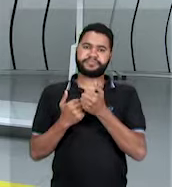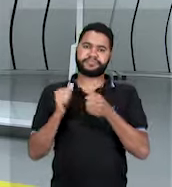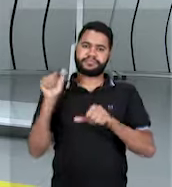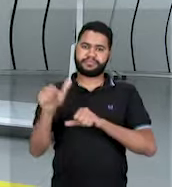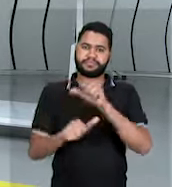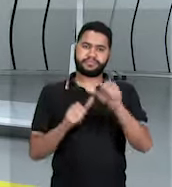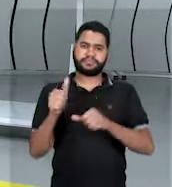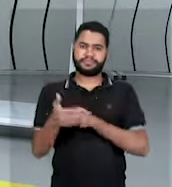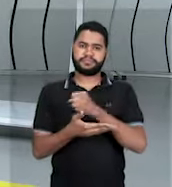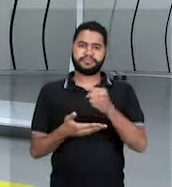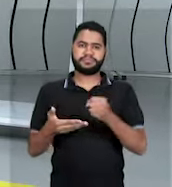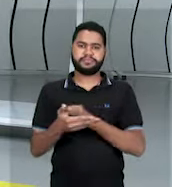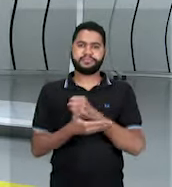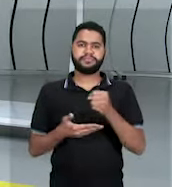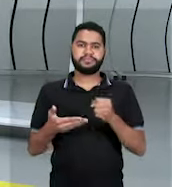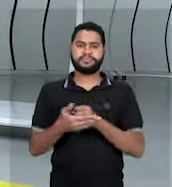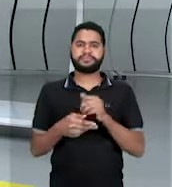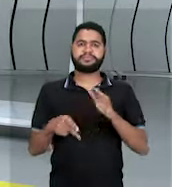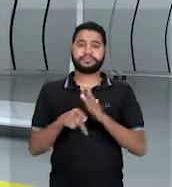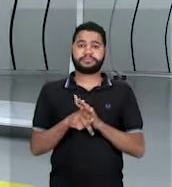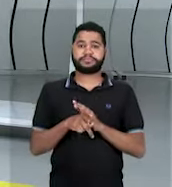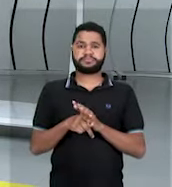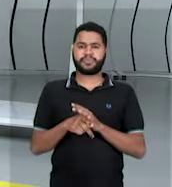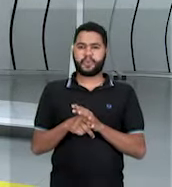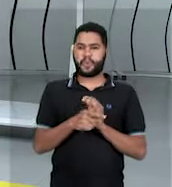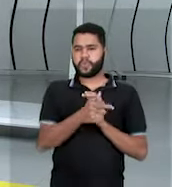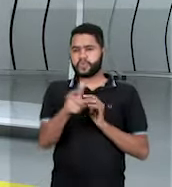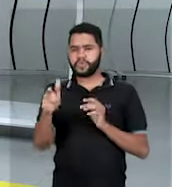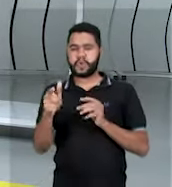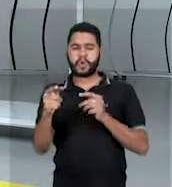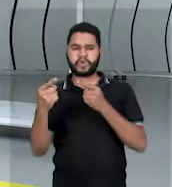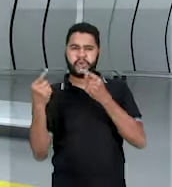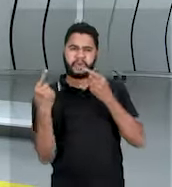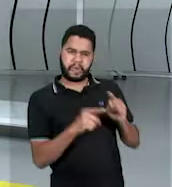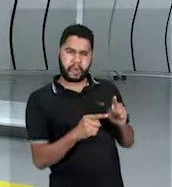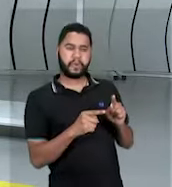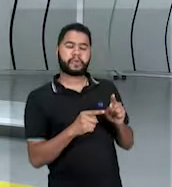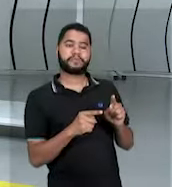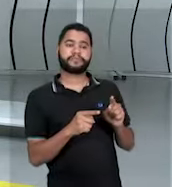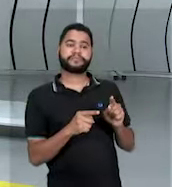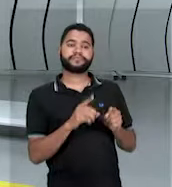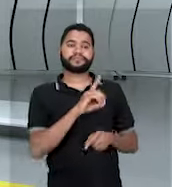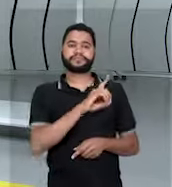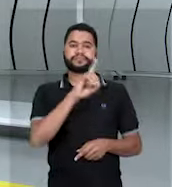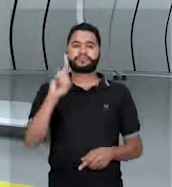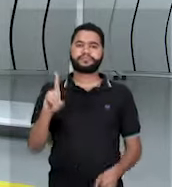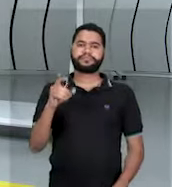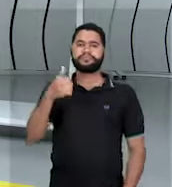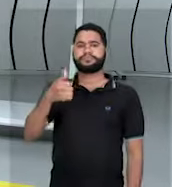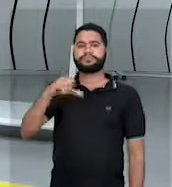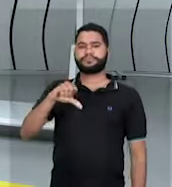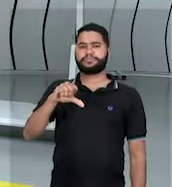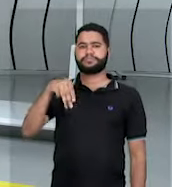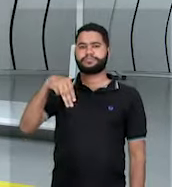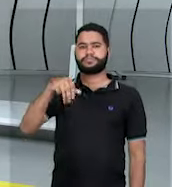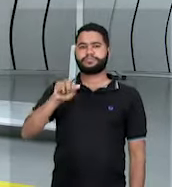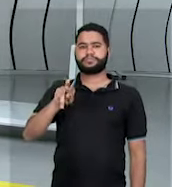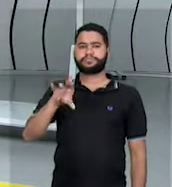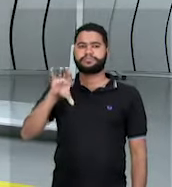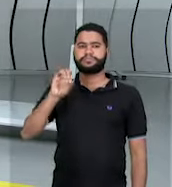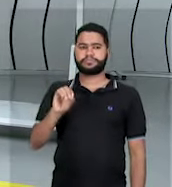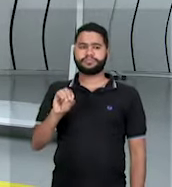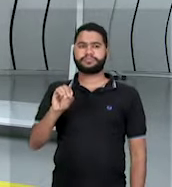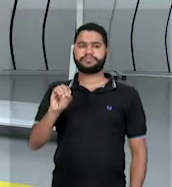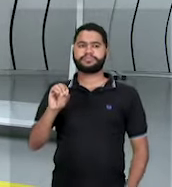A reação daqueles que eram contrários ao governo de João Goulart foi no dia 19 de março,